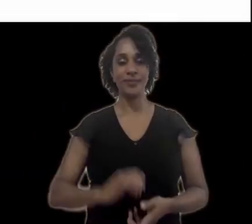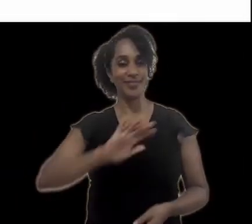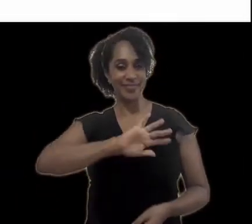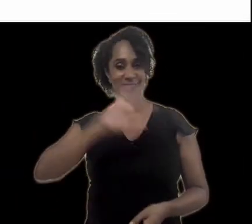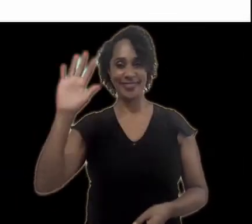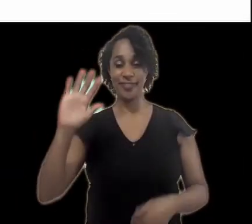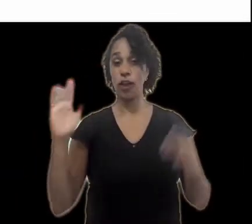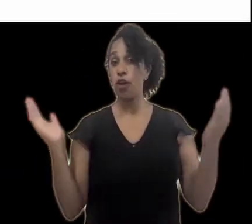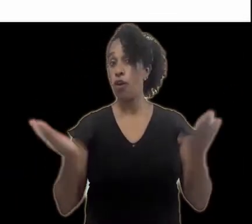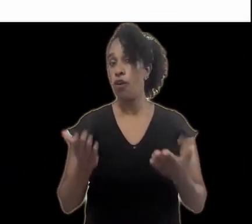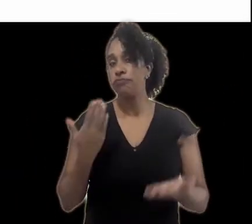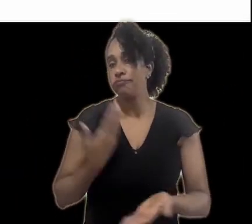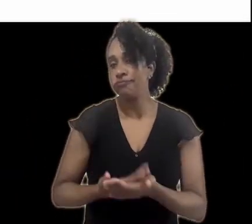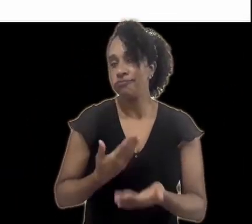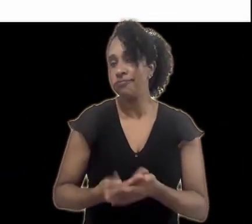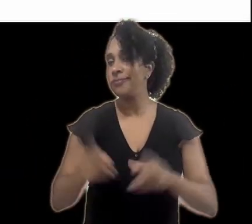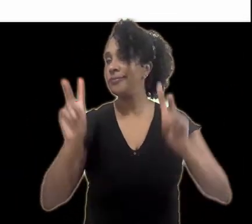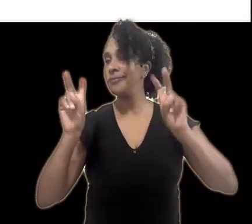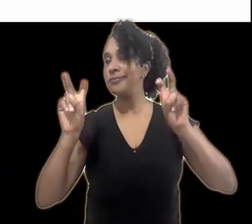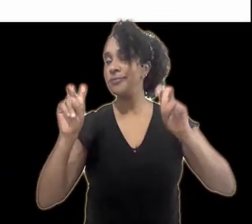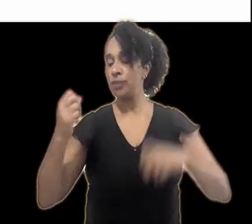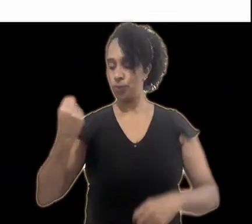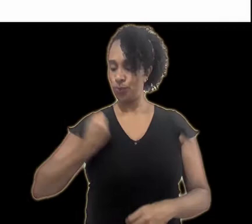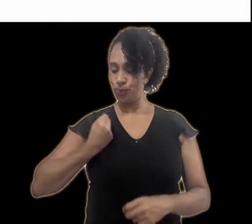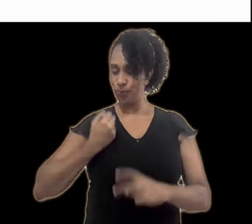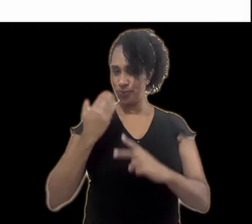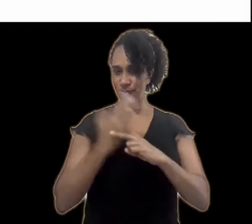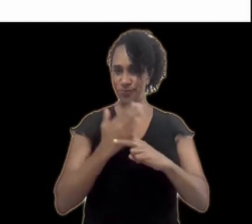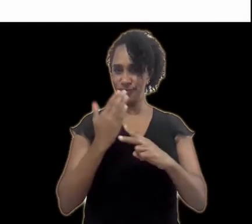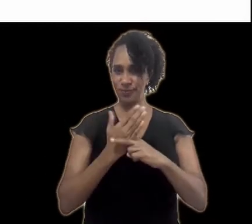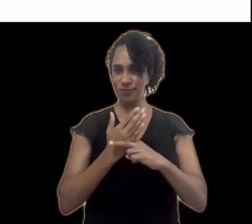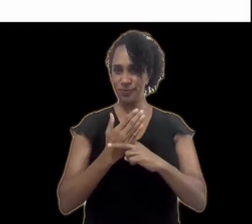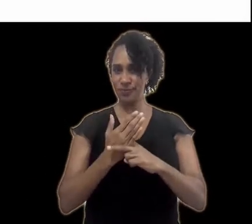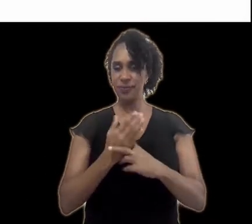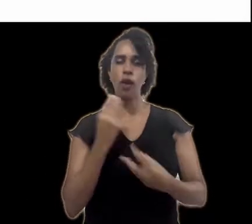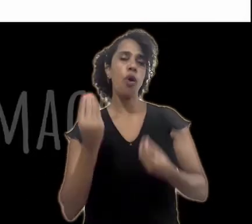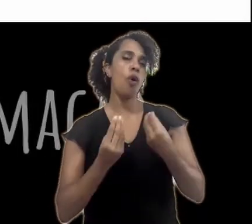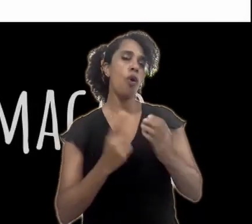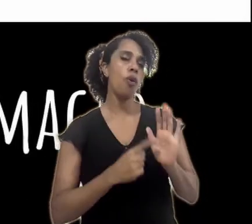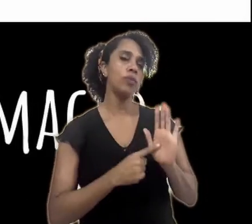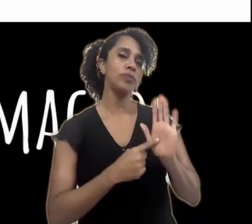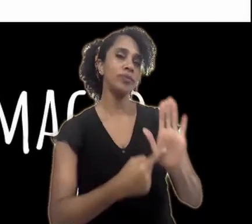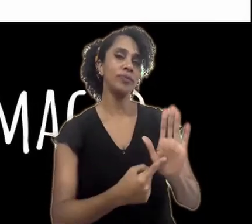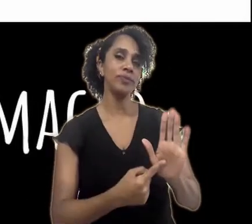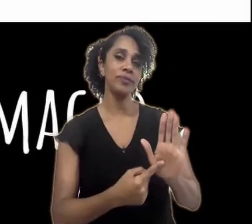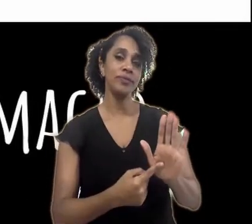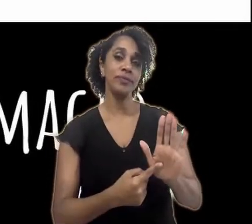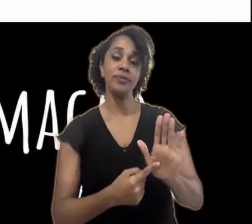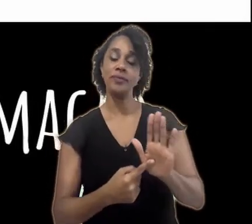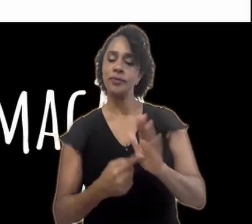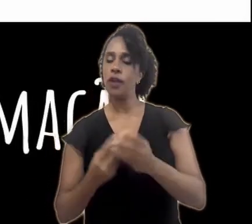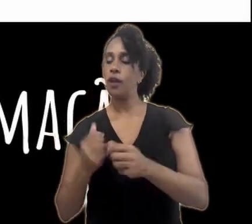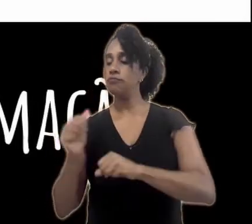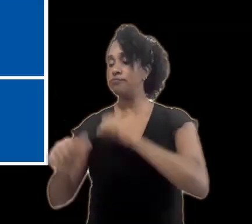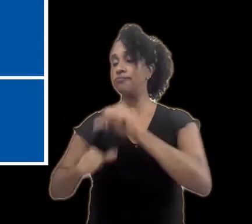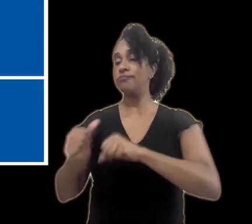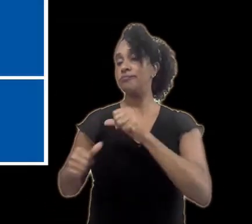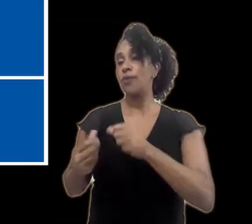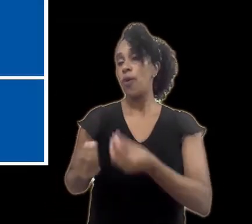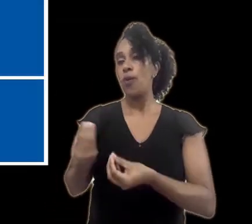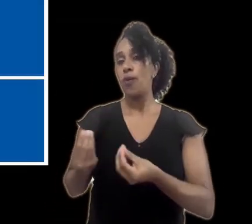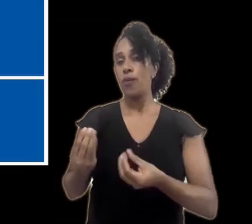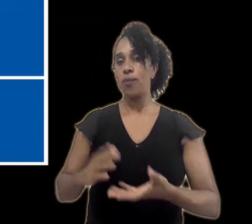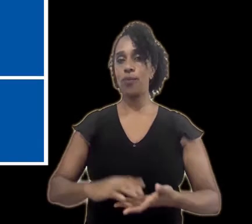Olá, nessa aula falaremos sobre números mistos, os seus modos de representação e os modos de transformação.